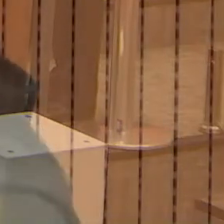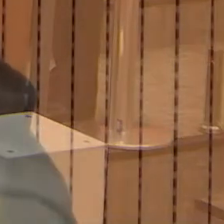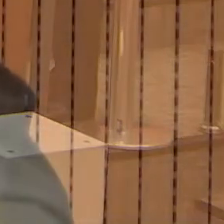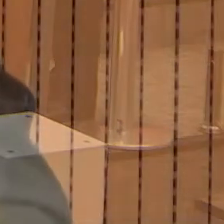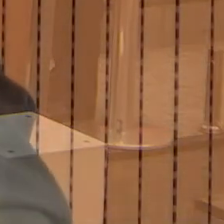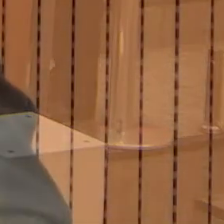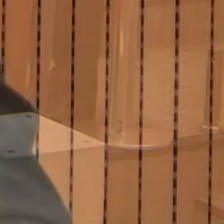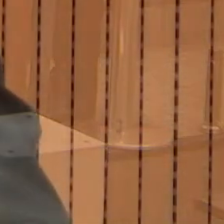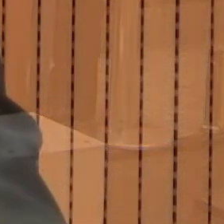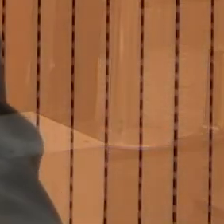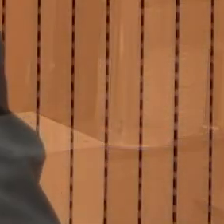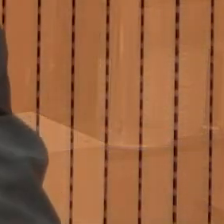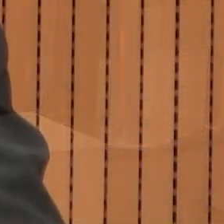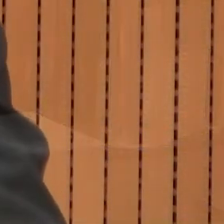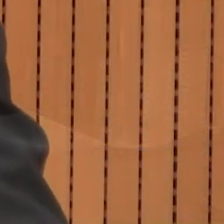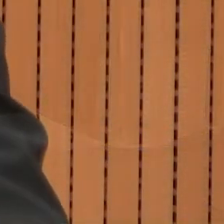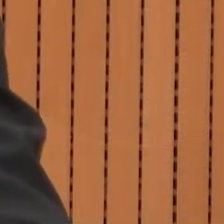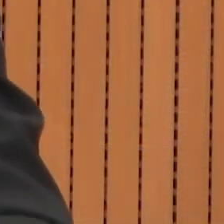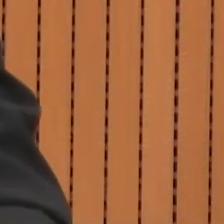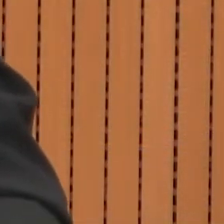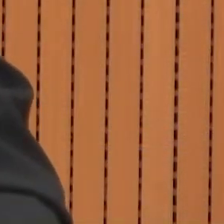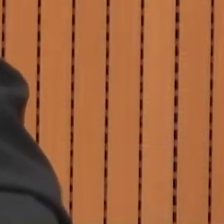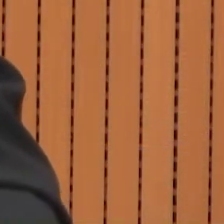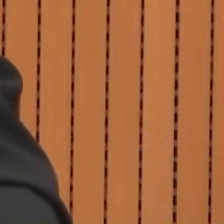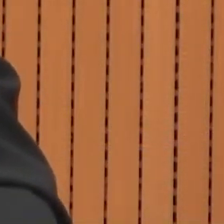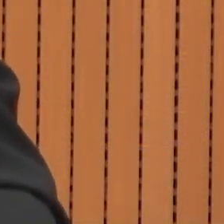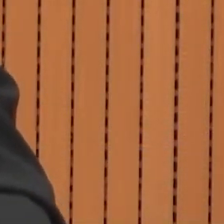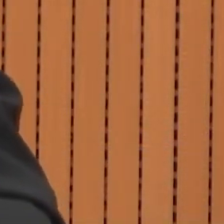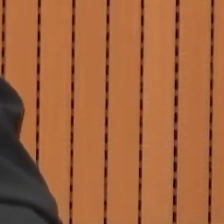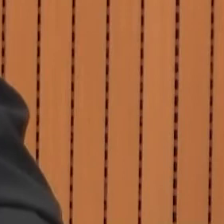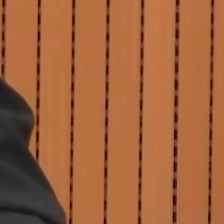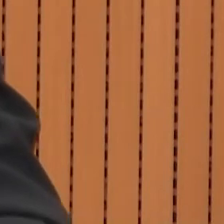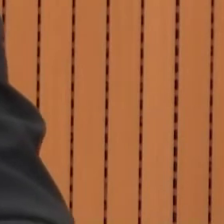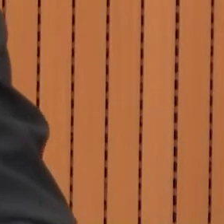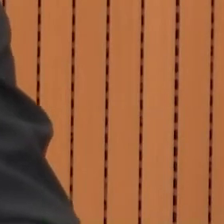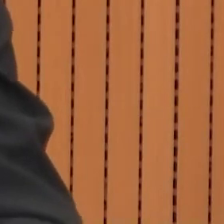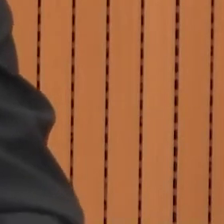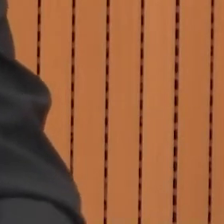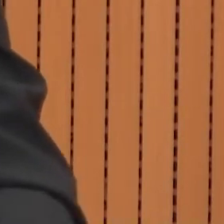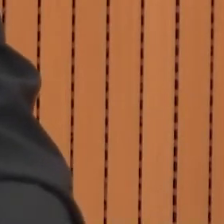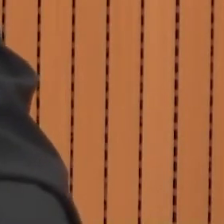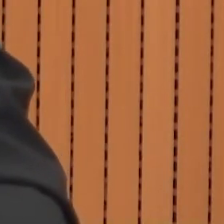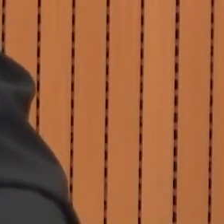o filho ausente a suspirar por ti.